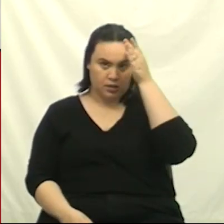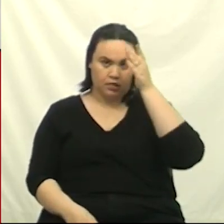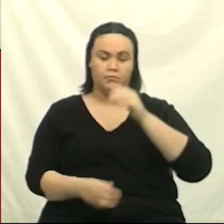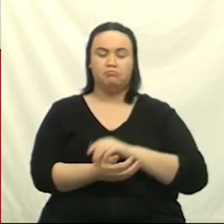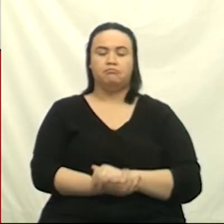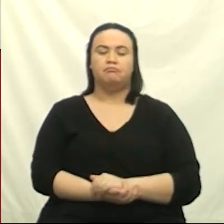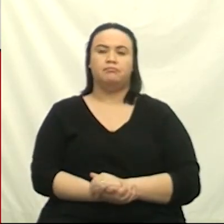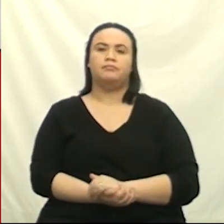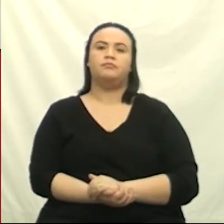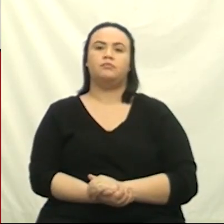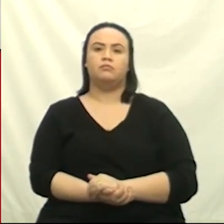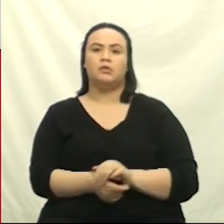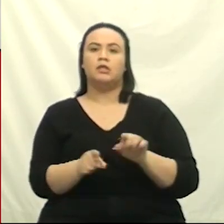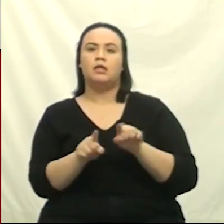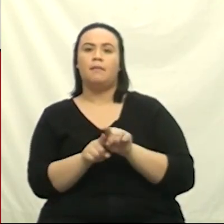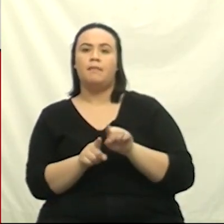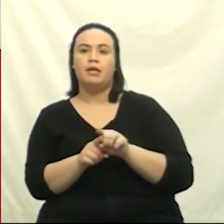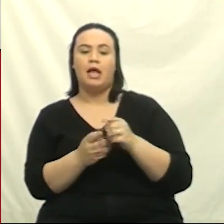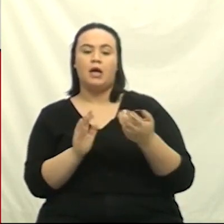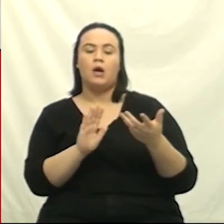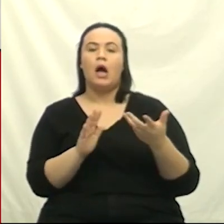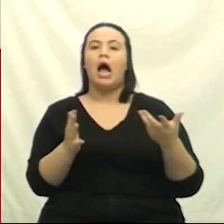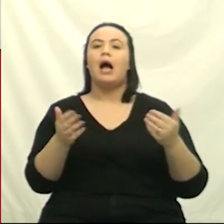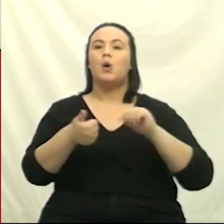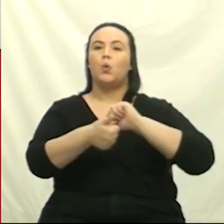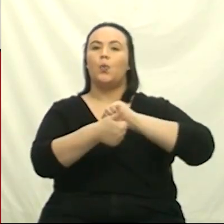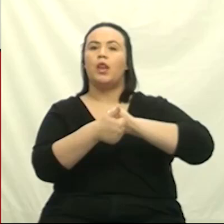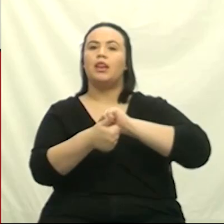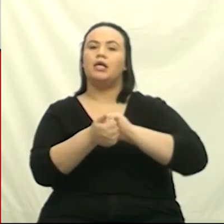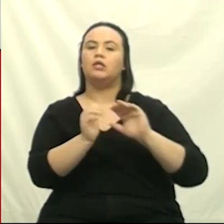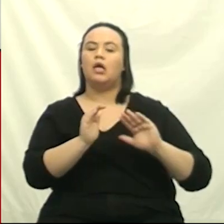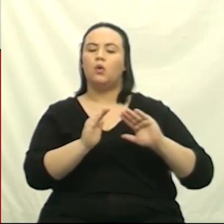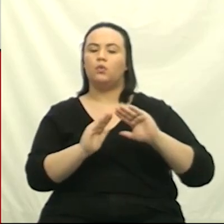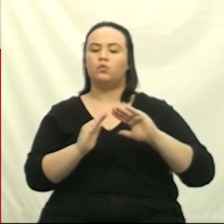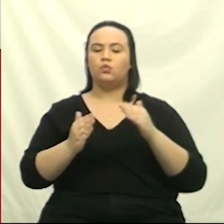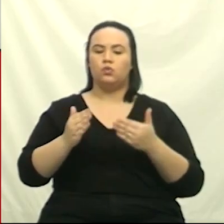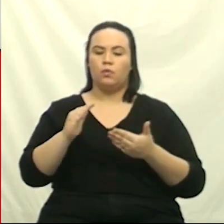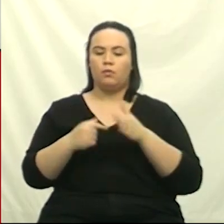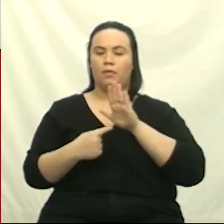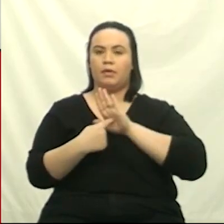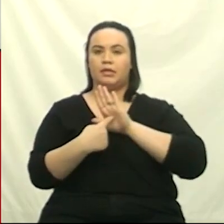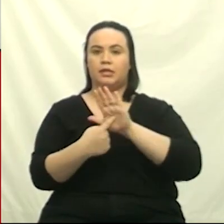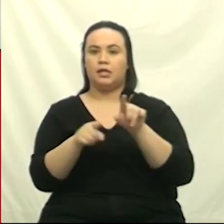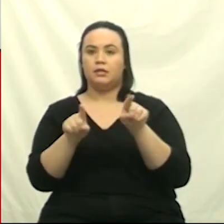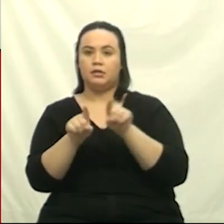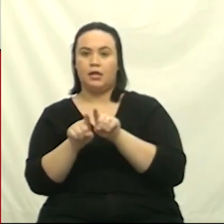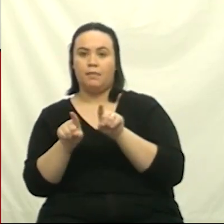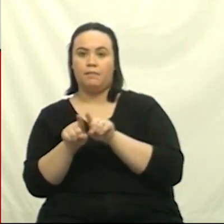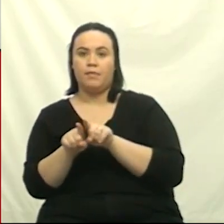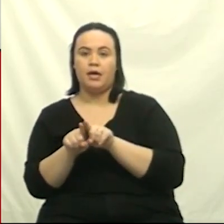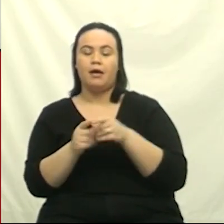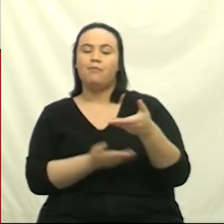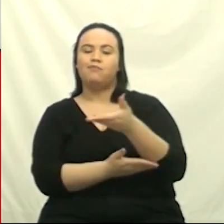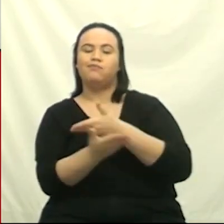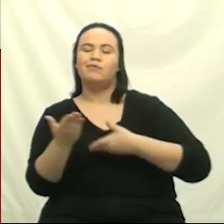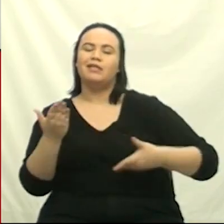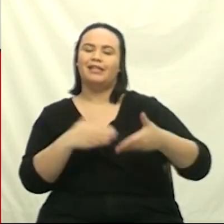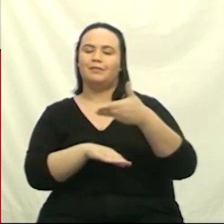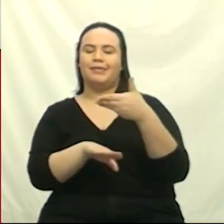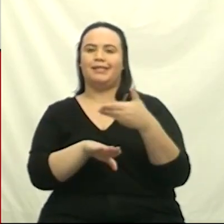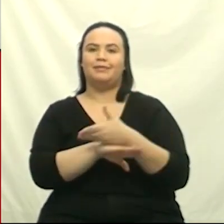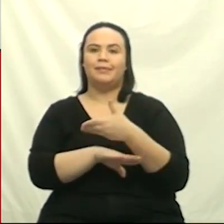expectativas tanto na qualidade dos robôs apresentado quanto na energia e integração entre os